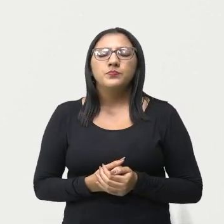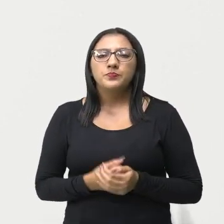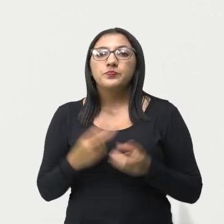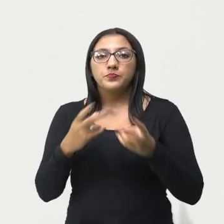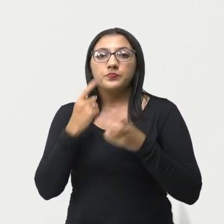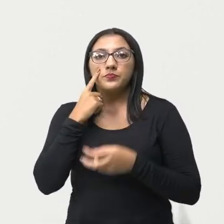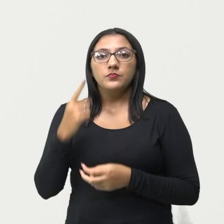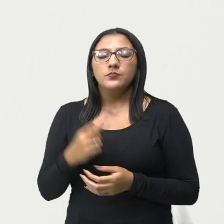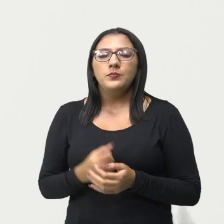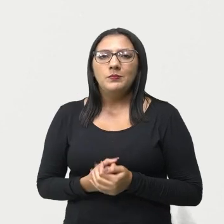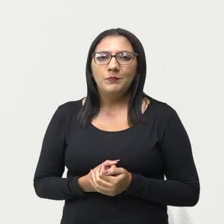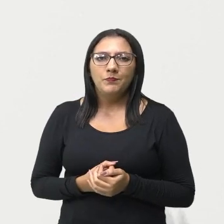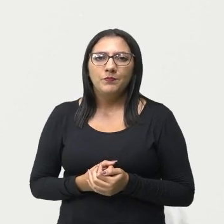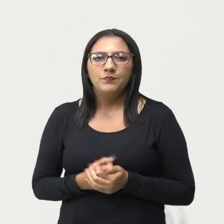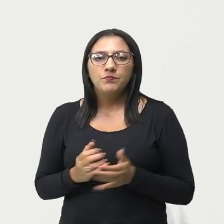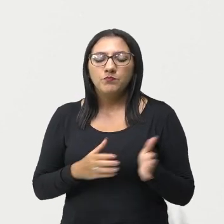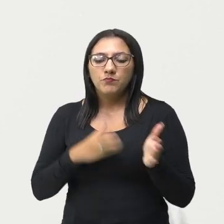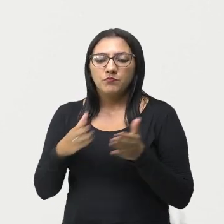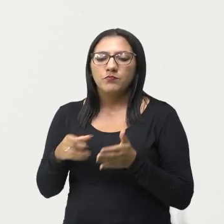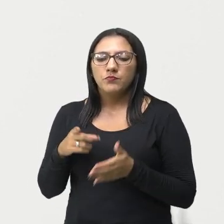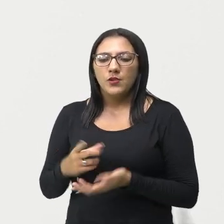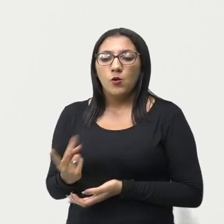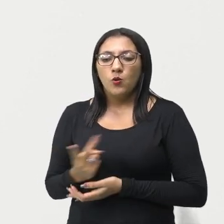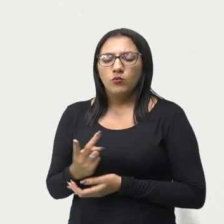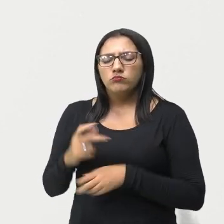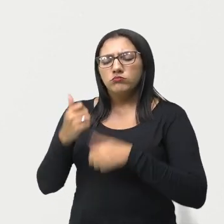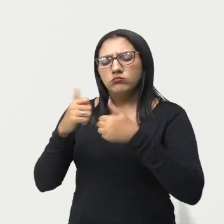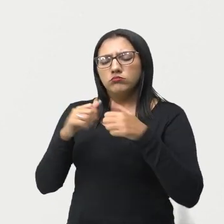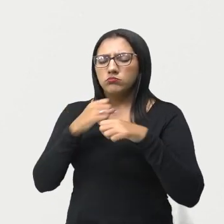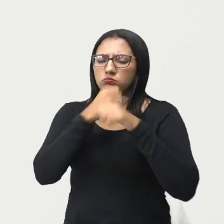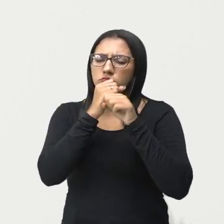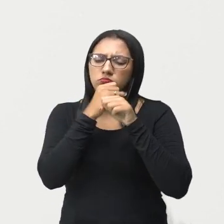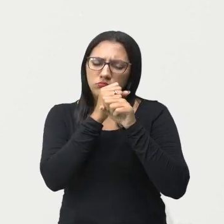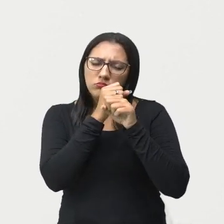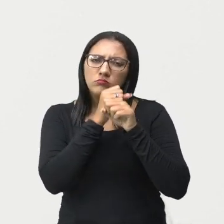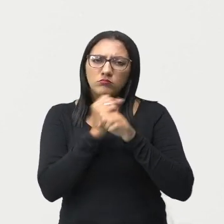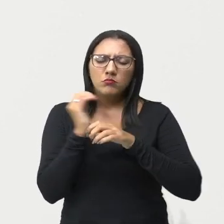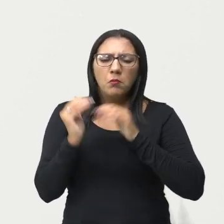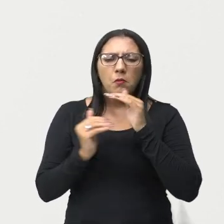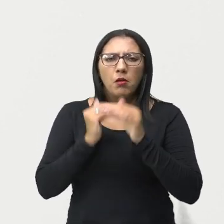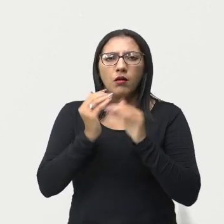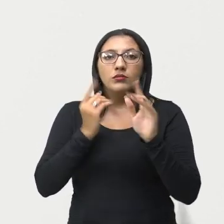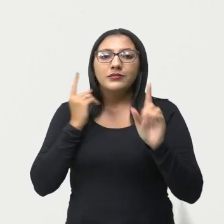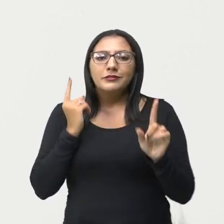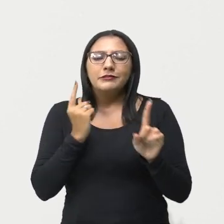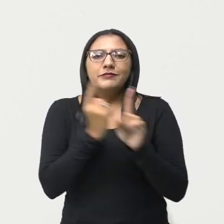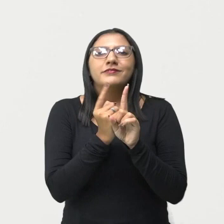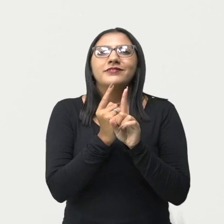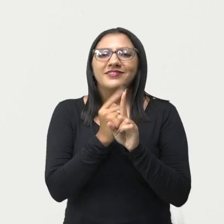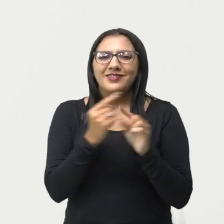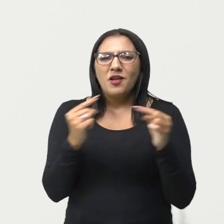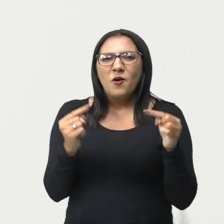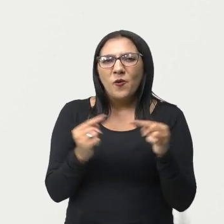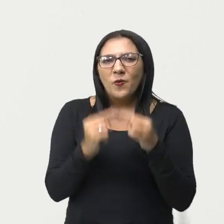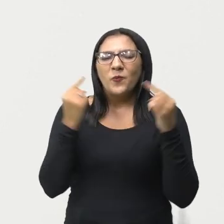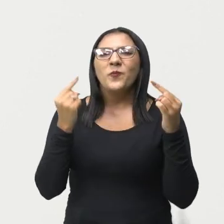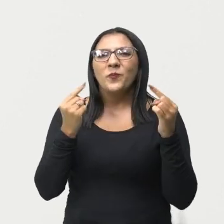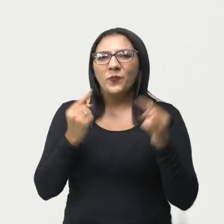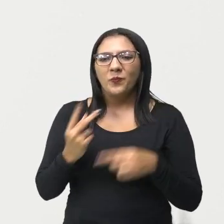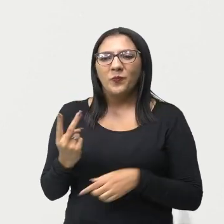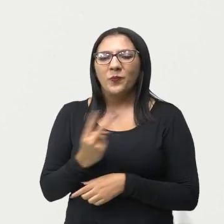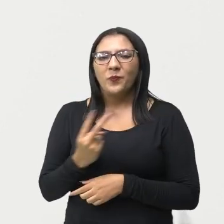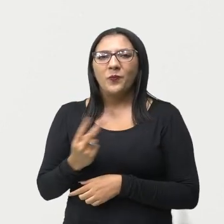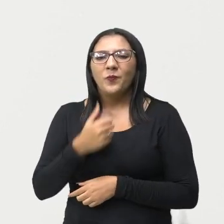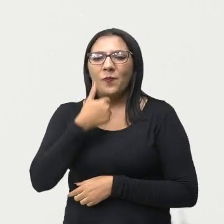as autoridades coletaram essa amostra para comparar e por fim elas fizeram o quê? Confirmaram o parentesco